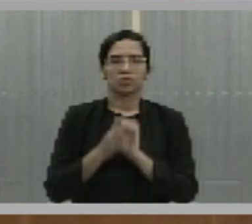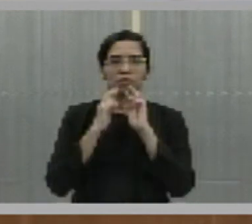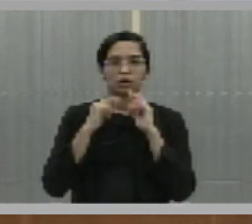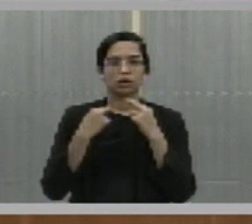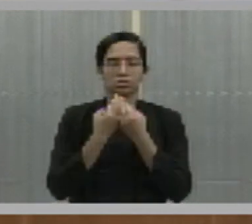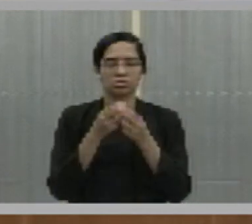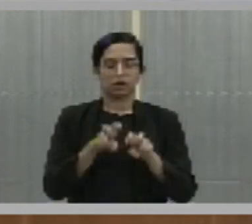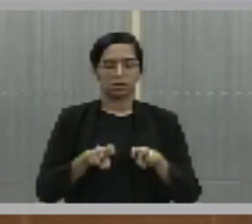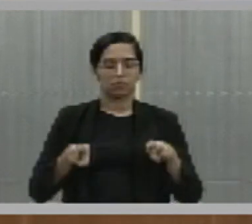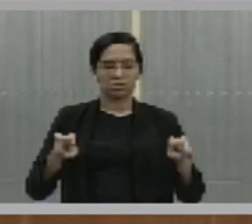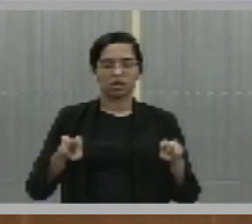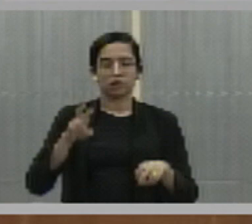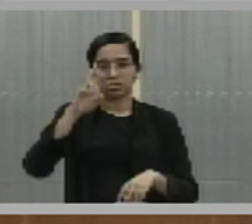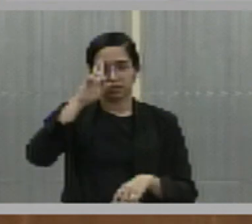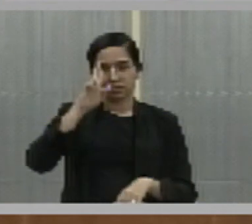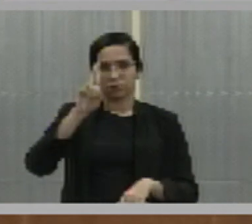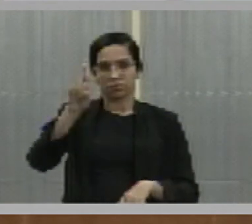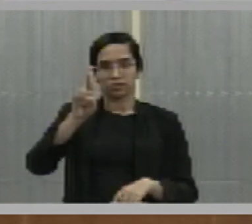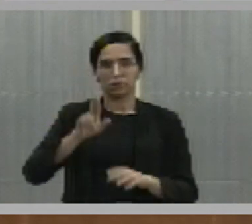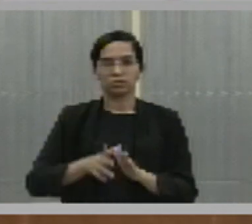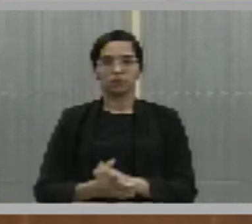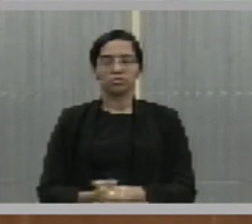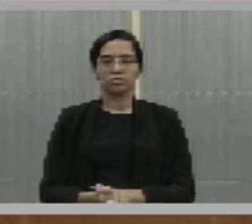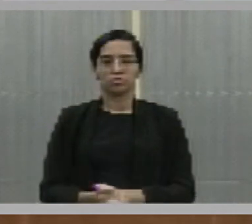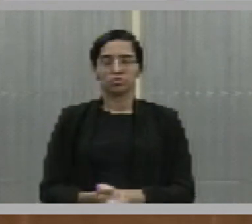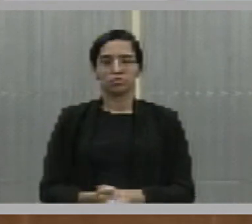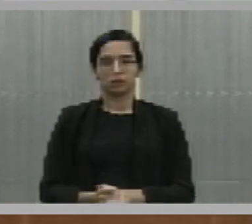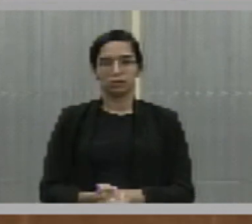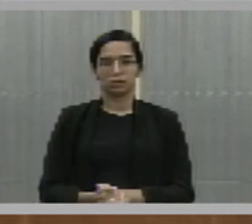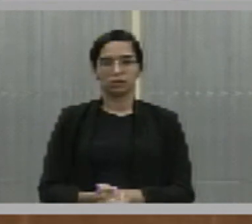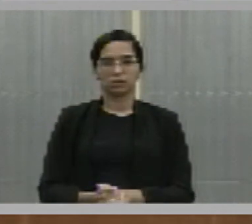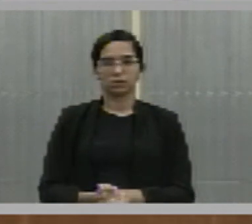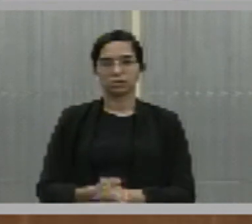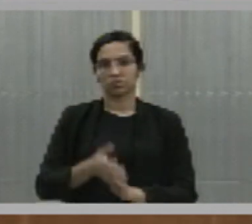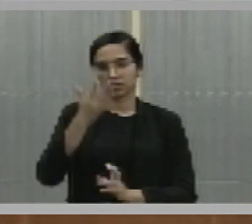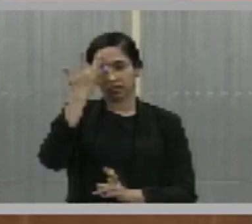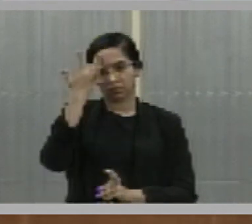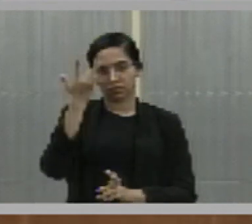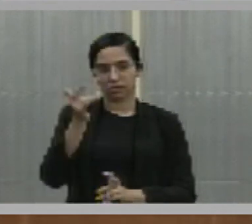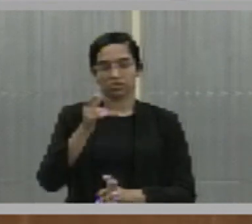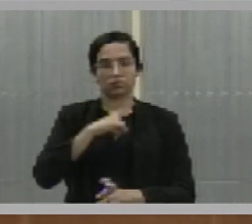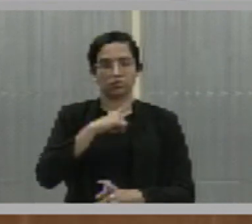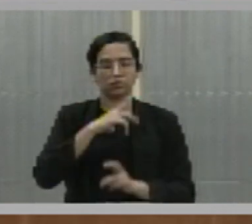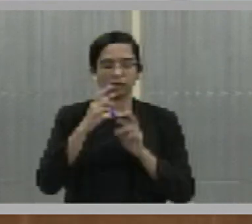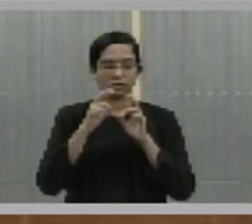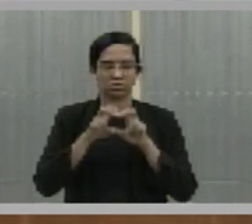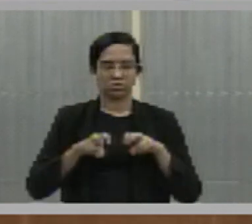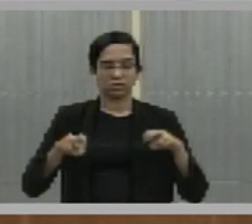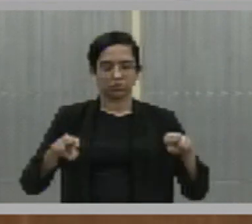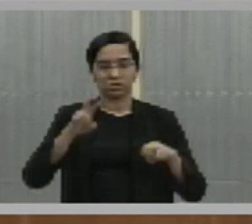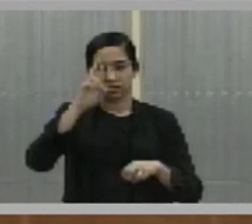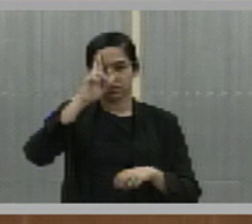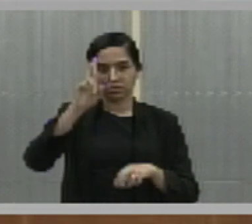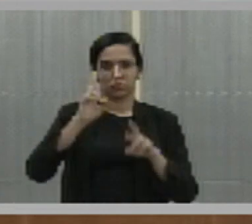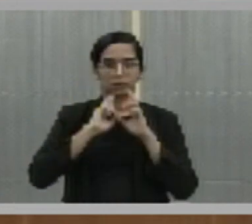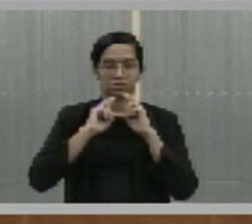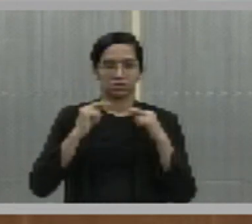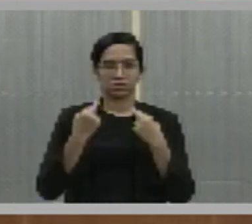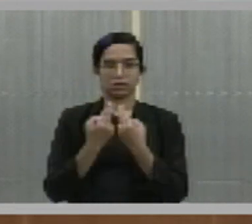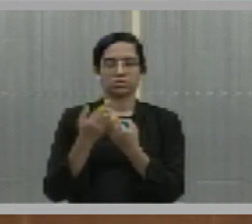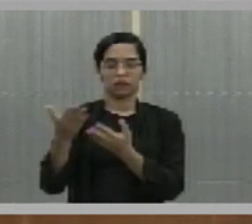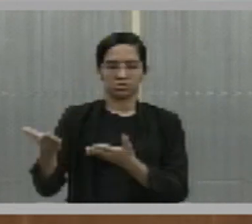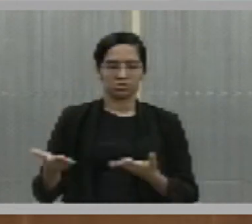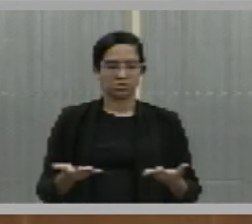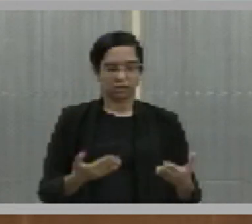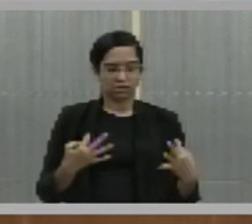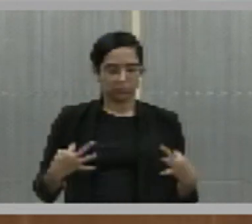mesa diretora. Nós iremos amanhã ter a reunião da mesa diretora, que faço o